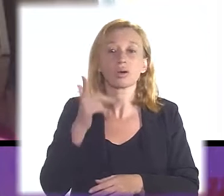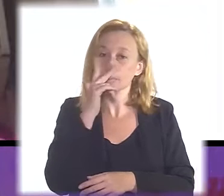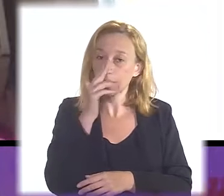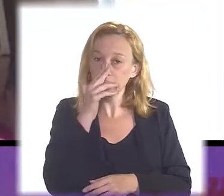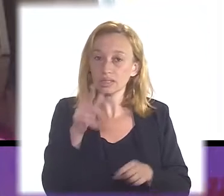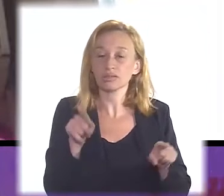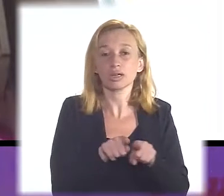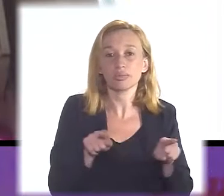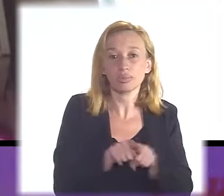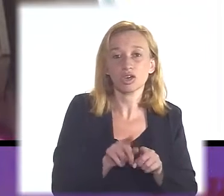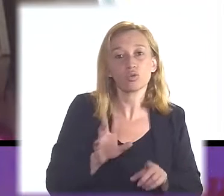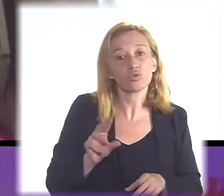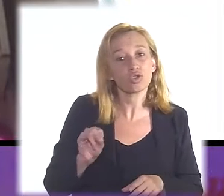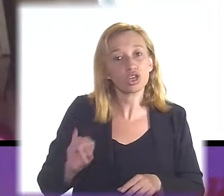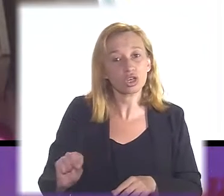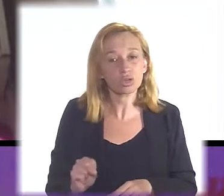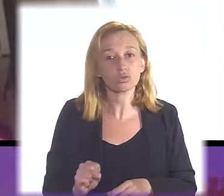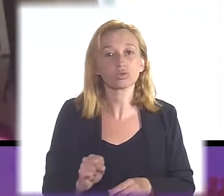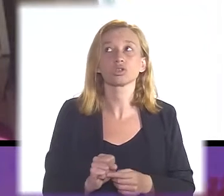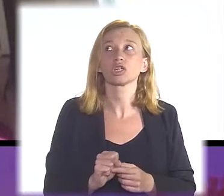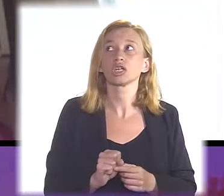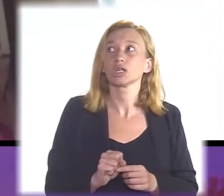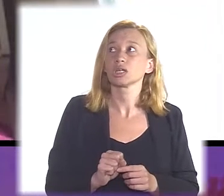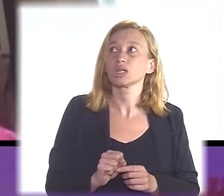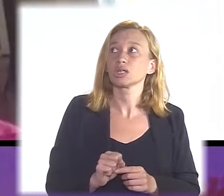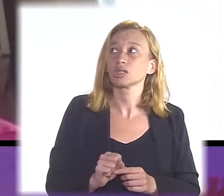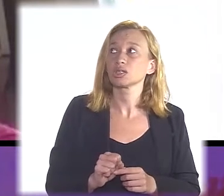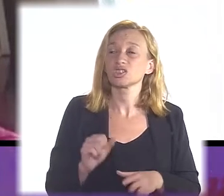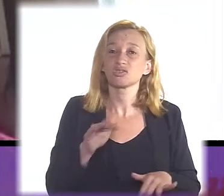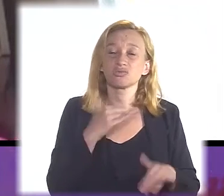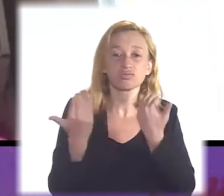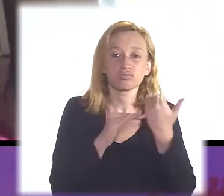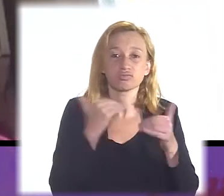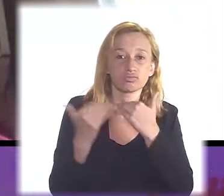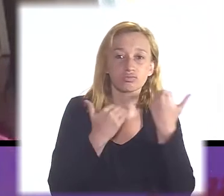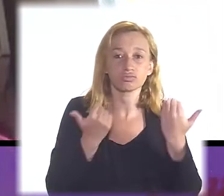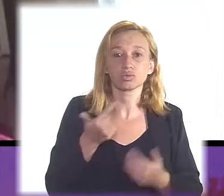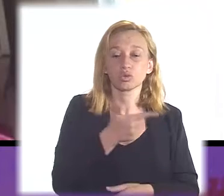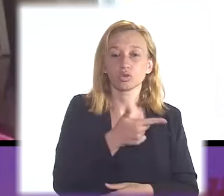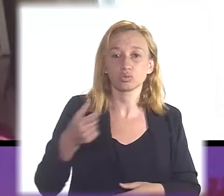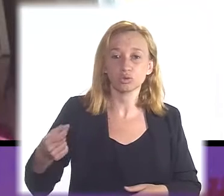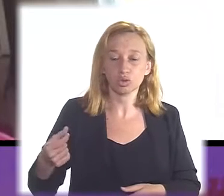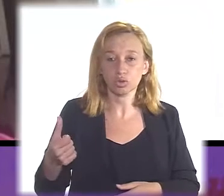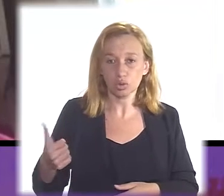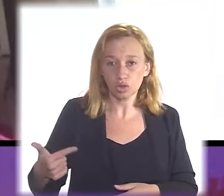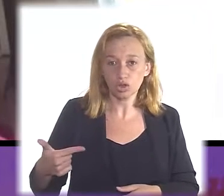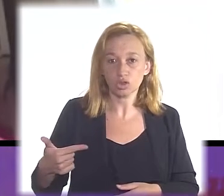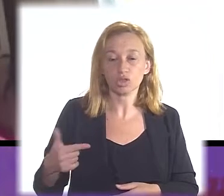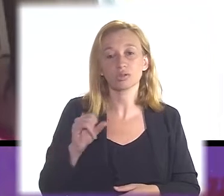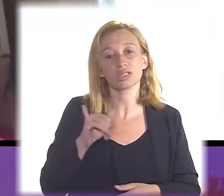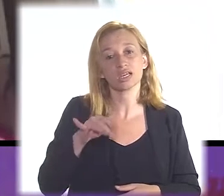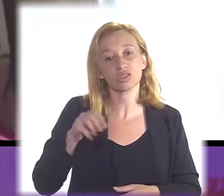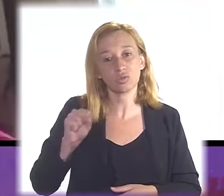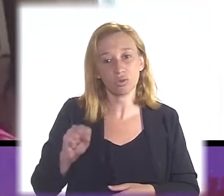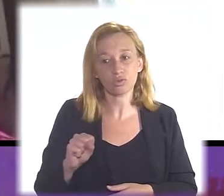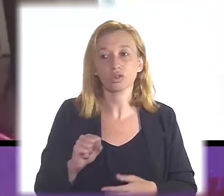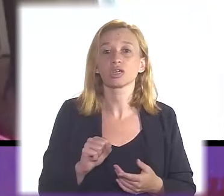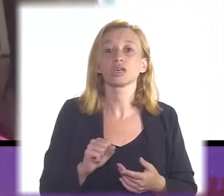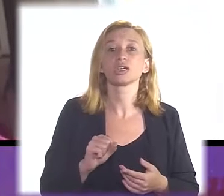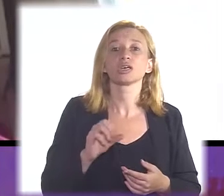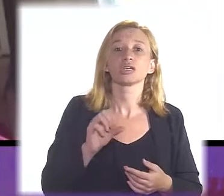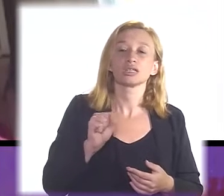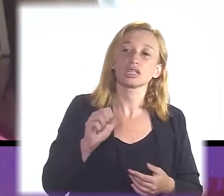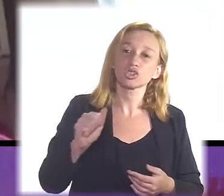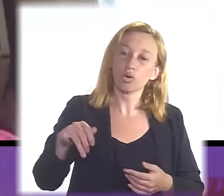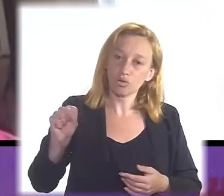muito parecido com um vírus que causou uma verdadeira mortandade em 2002, que é o SARS-CoV. Daí ele ter sido